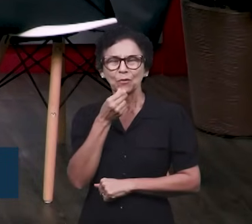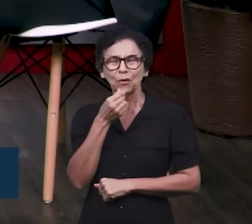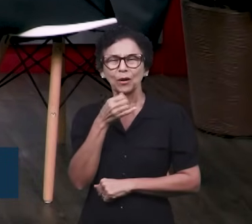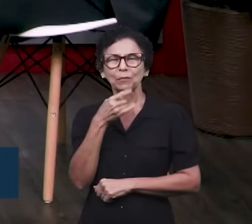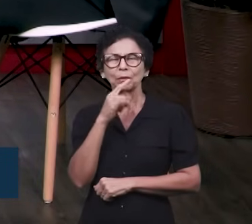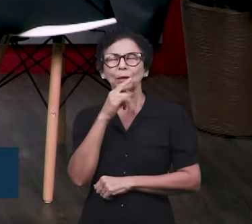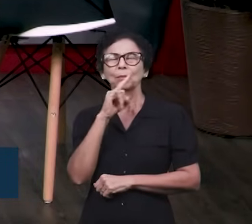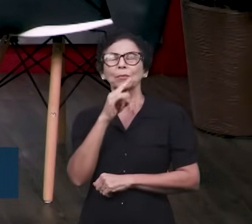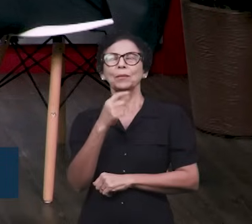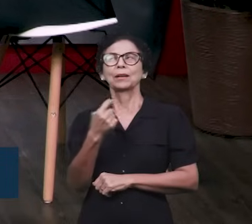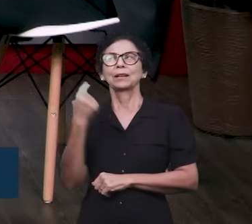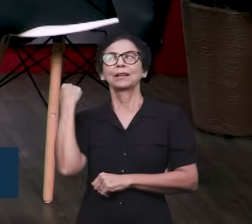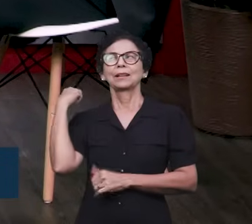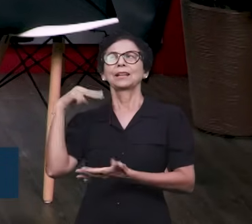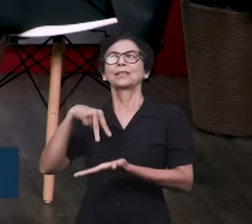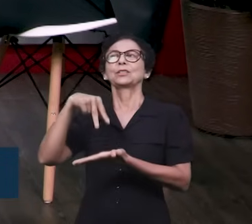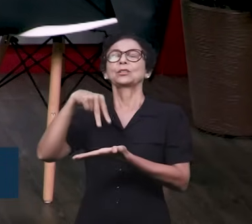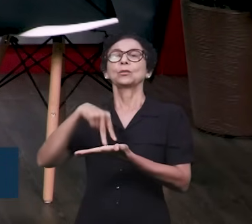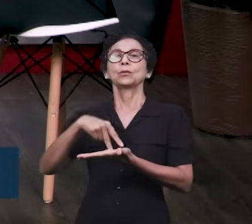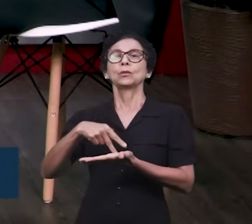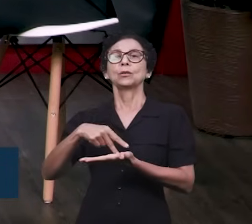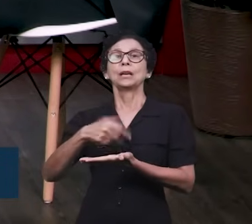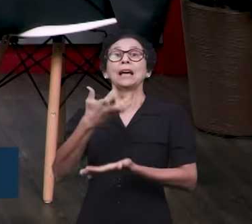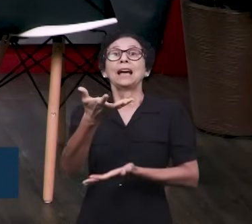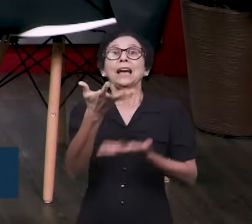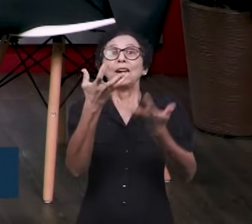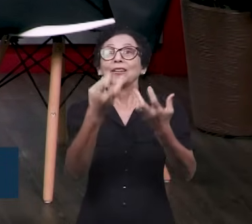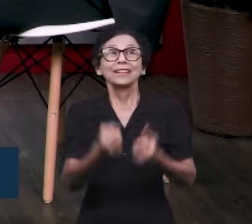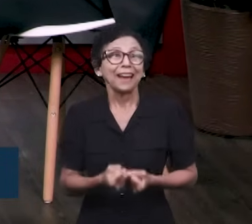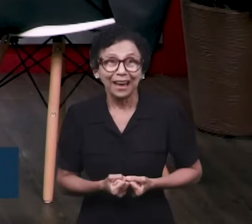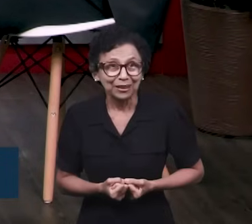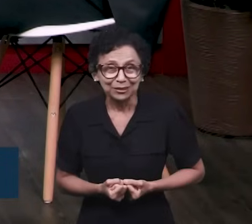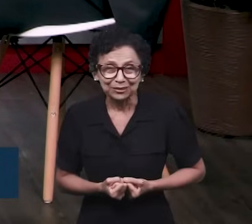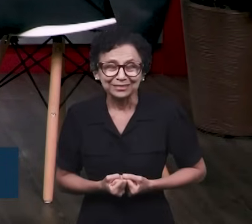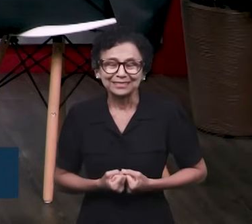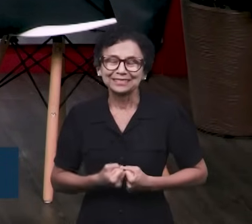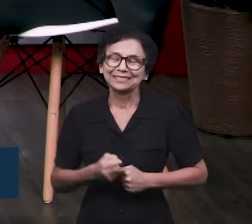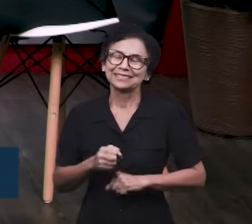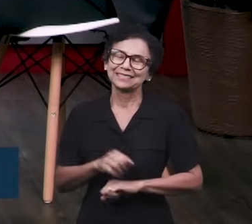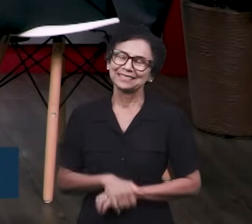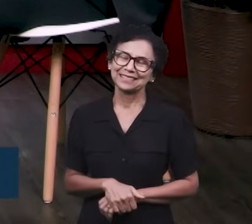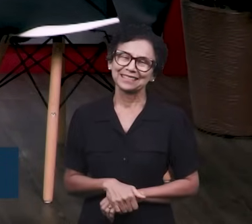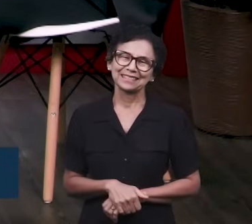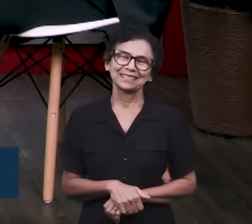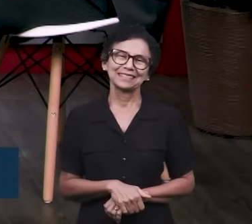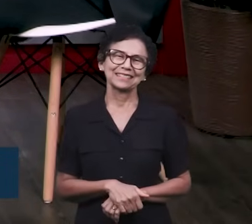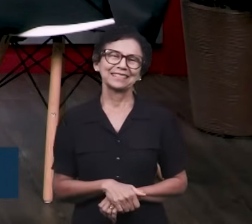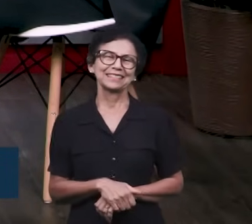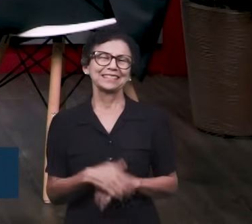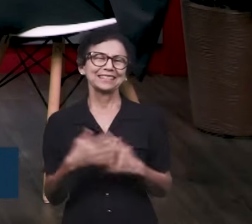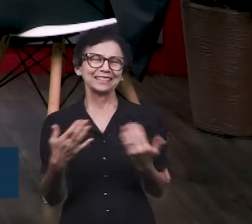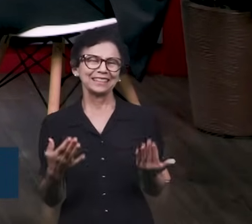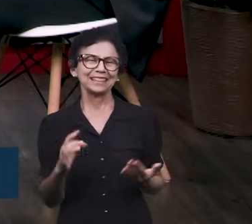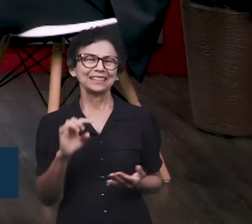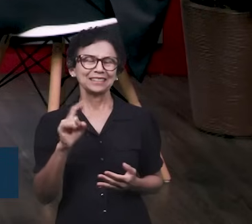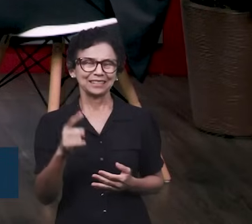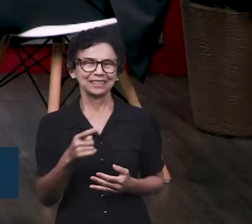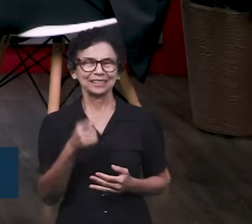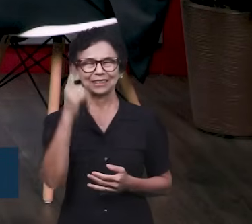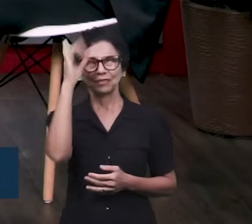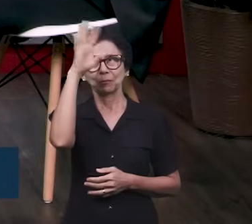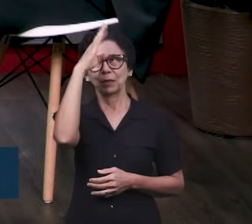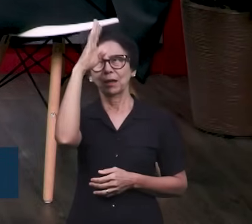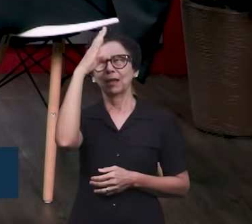acalmou ele, né? Final do culto, orou com ele, né? E explicou para ele o que se tratava, o vinho,